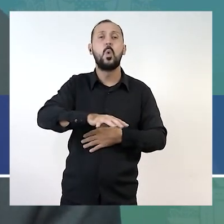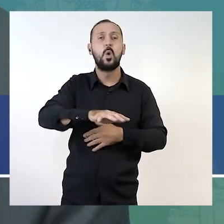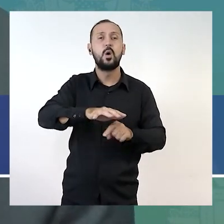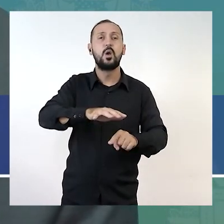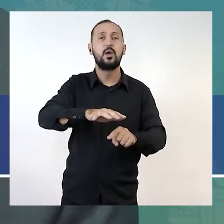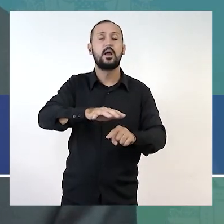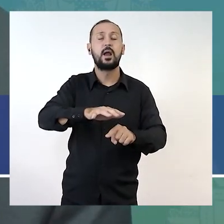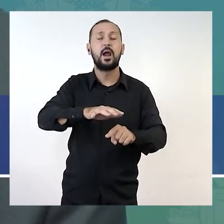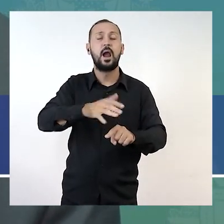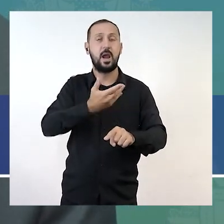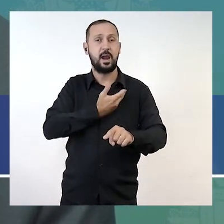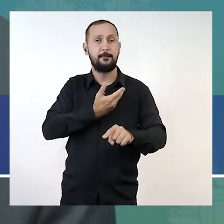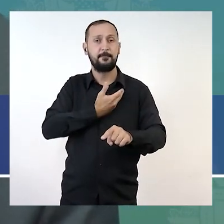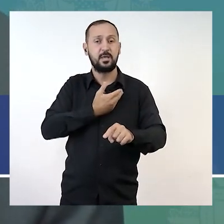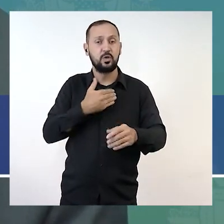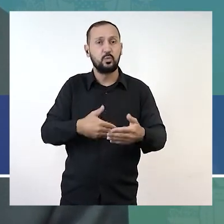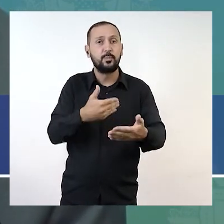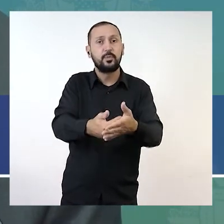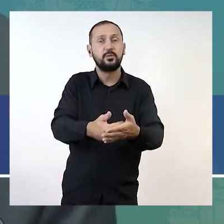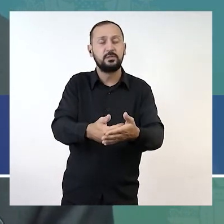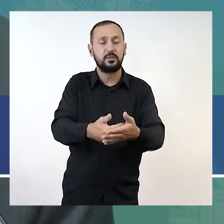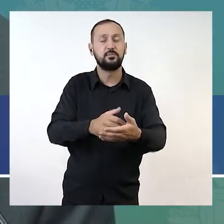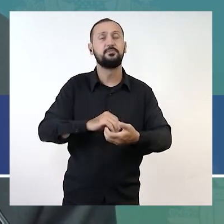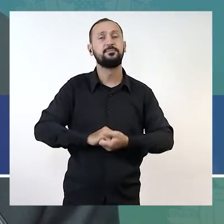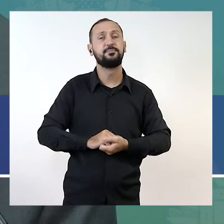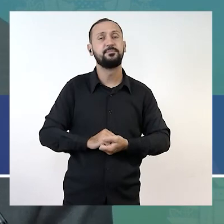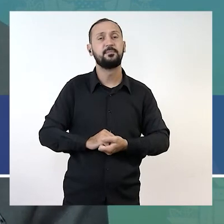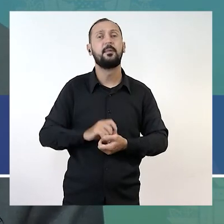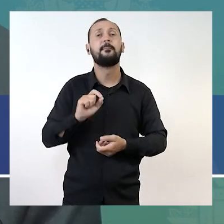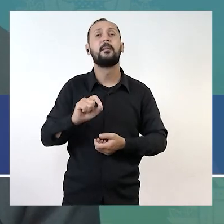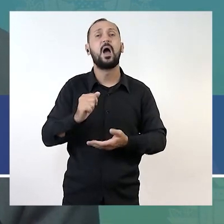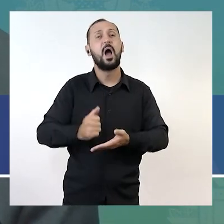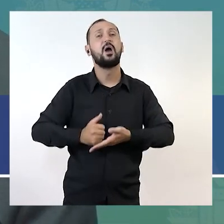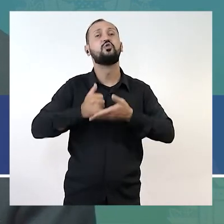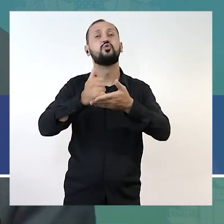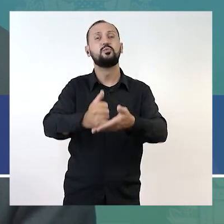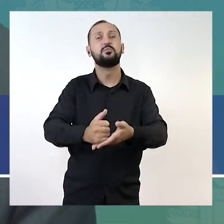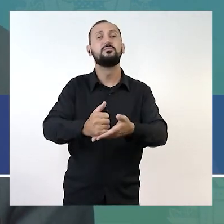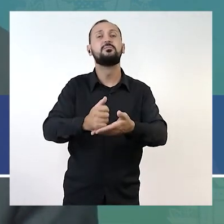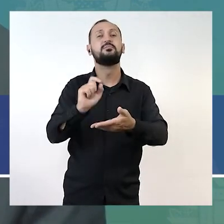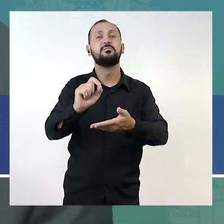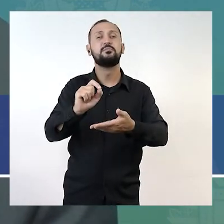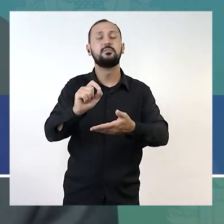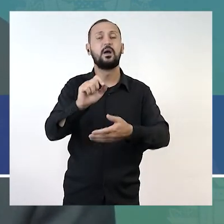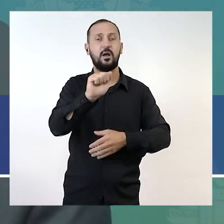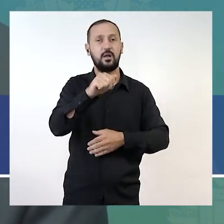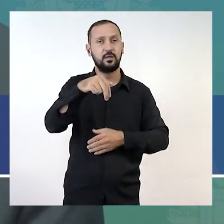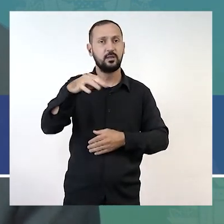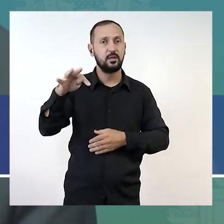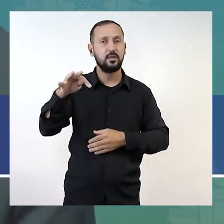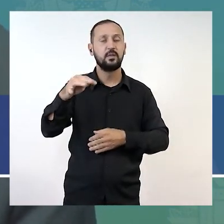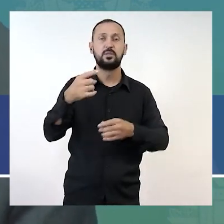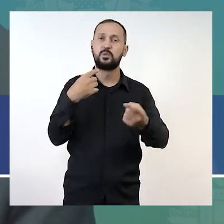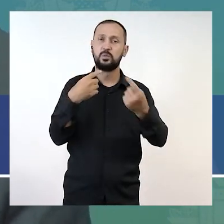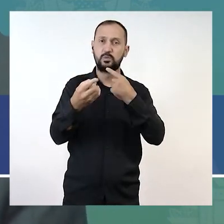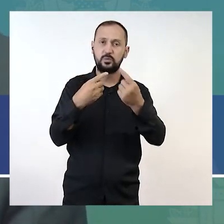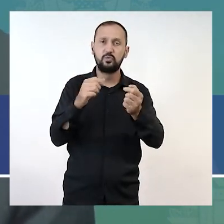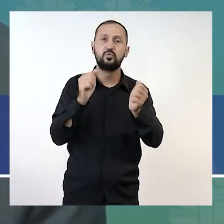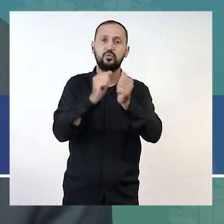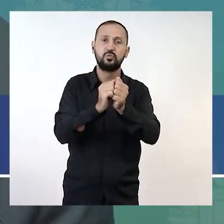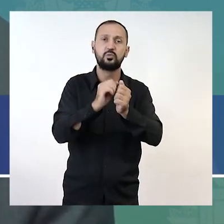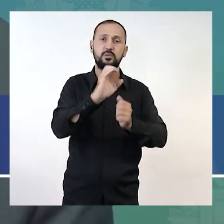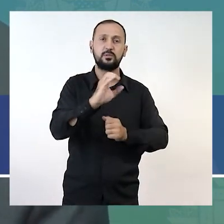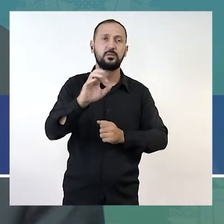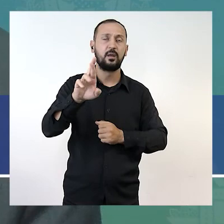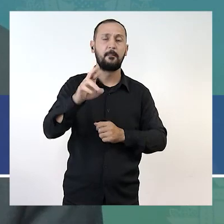que significa amigo da parte, amigo do processo, aliás, amigo do processo, para poder auxiliar a ANTT